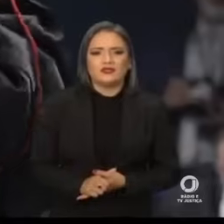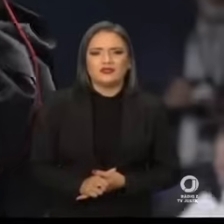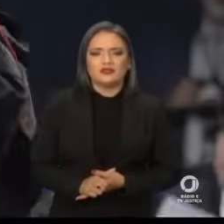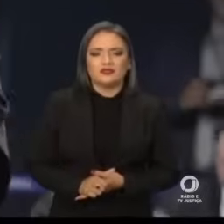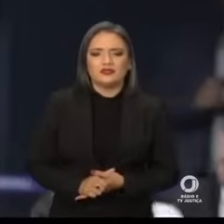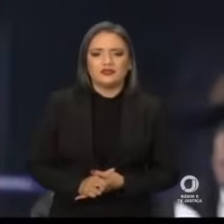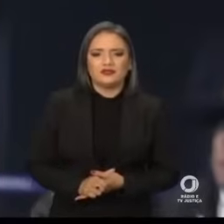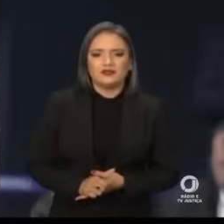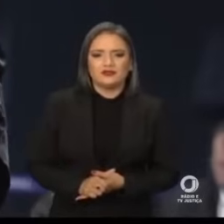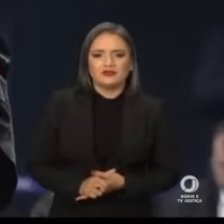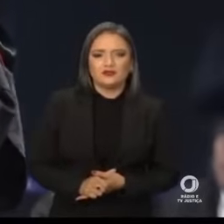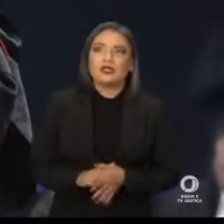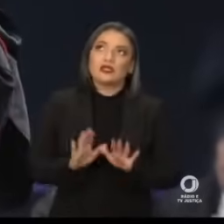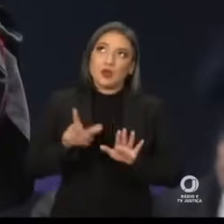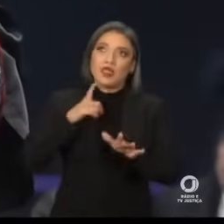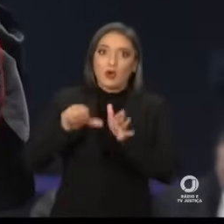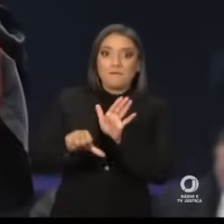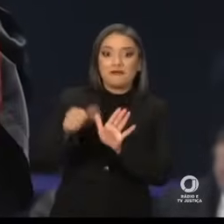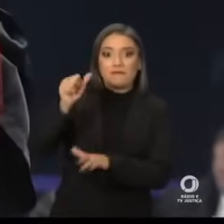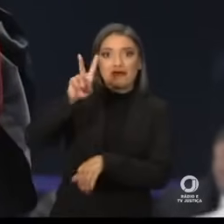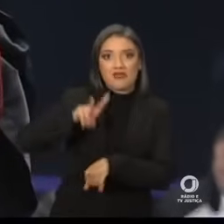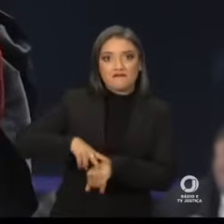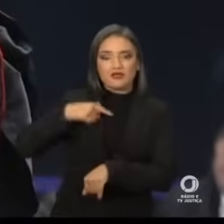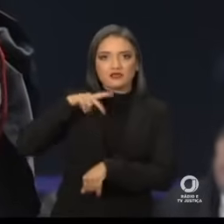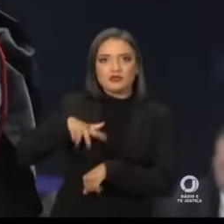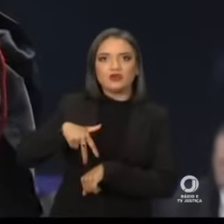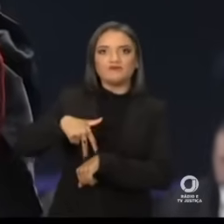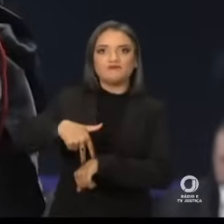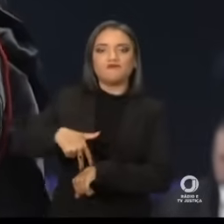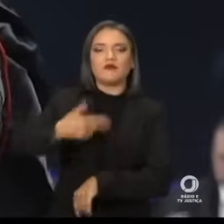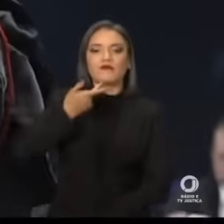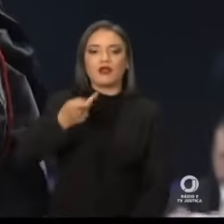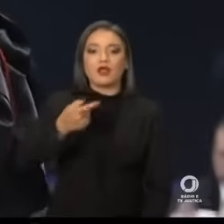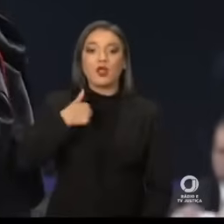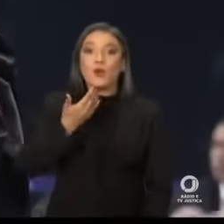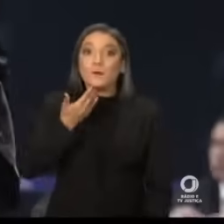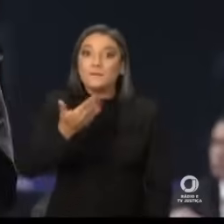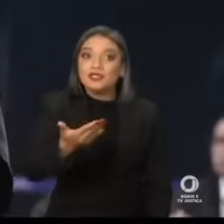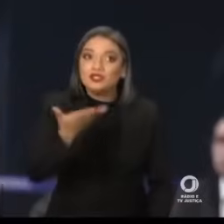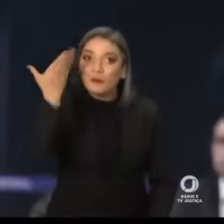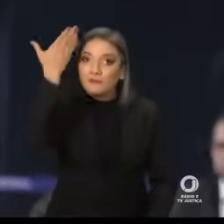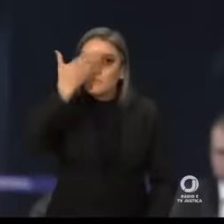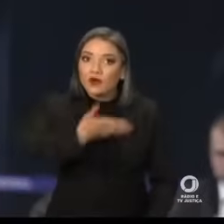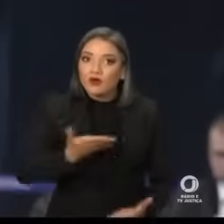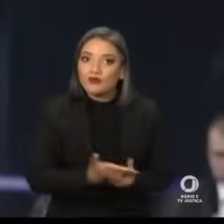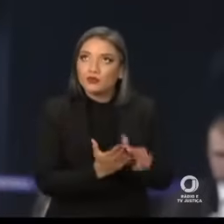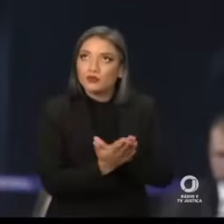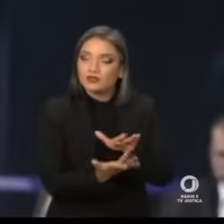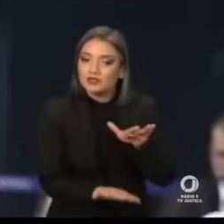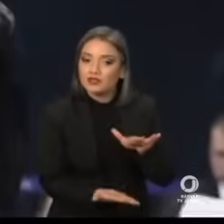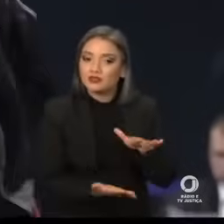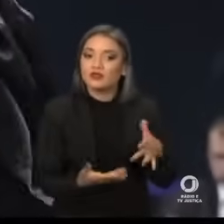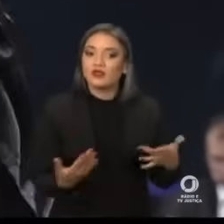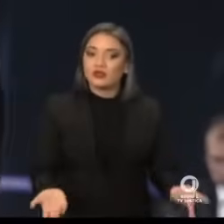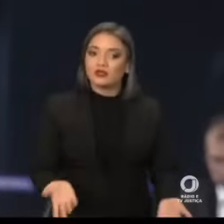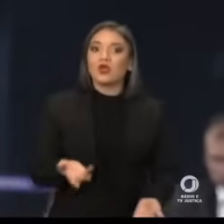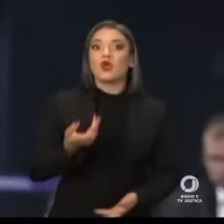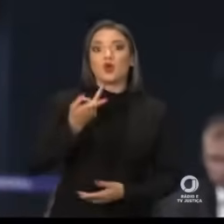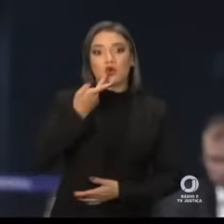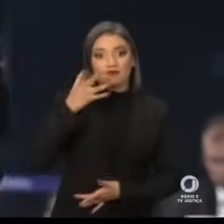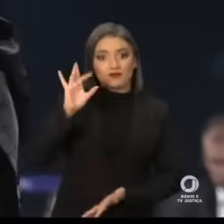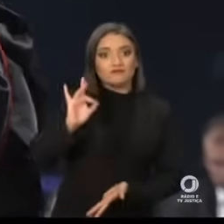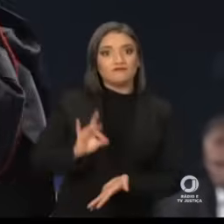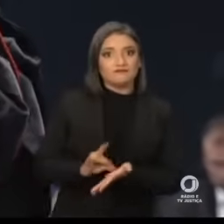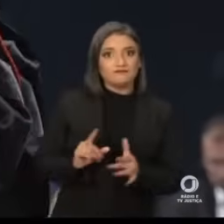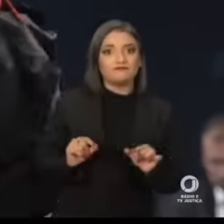desde a minha primeira manifestação, eu tenho pedido as provas que estão no processo. Eu não nego, aliás, eu já disse isso na primeira sustentação aqui,